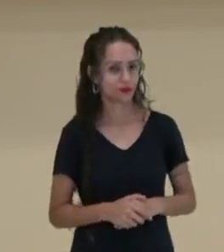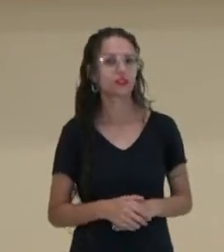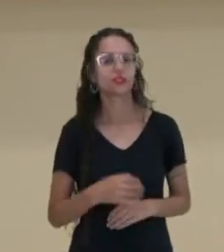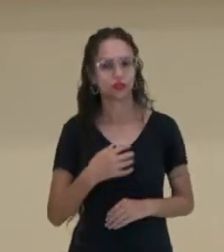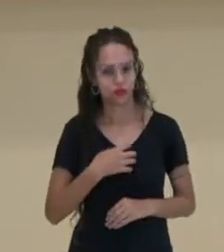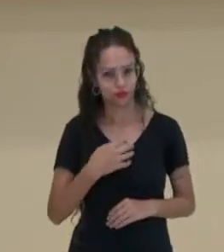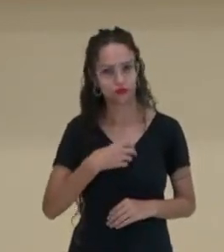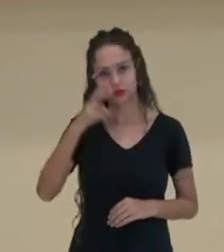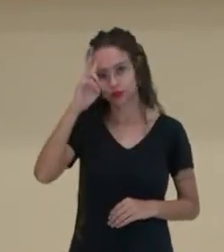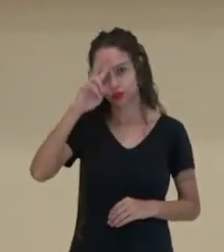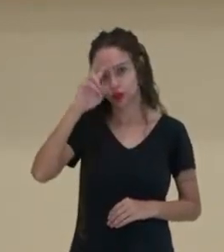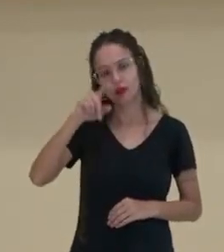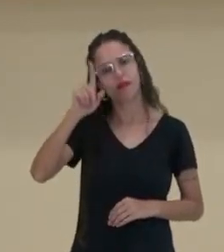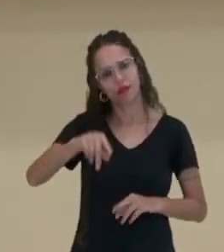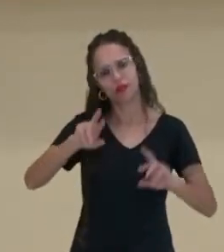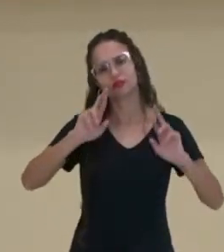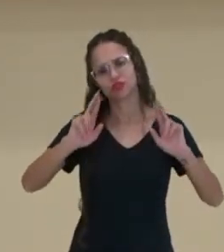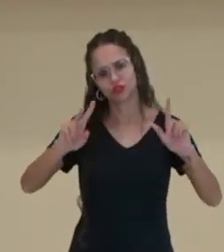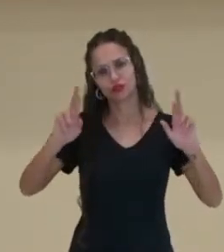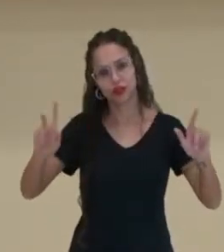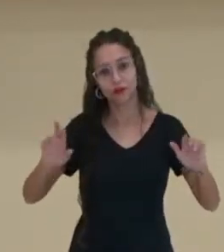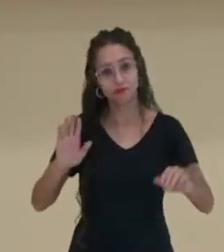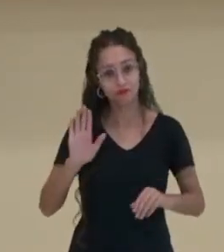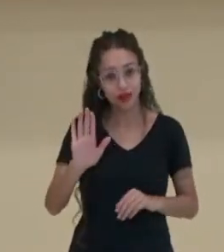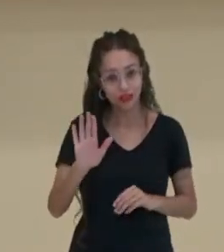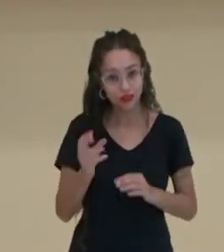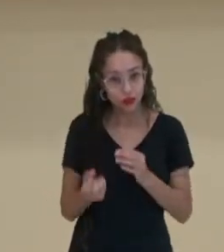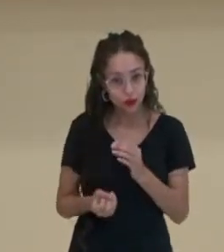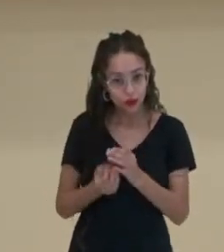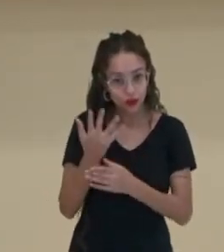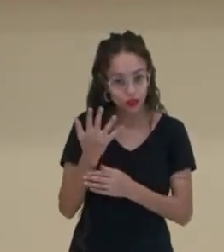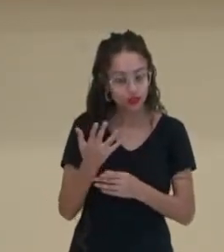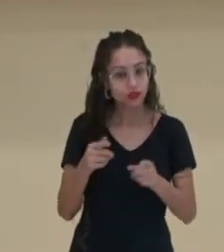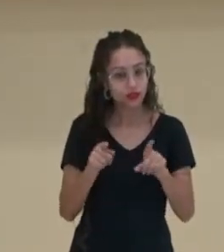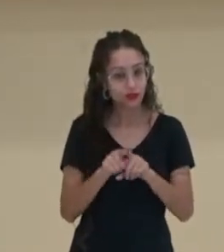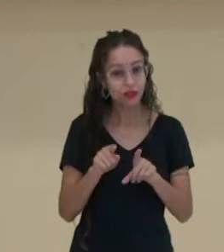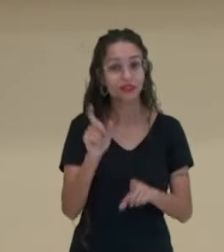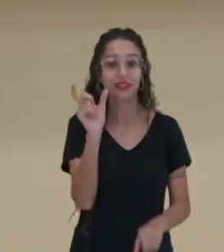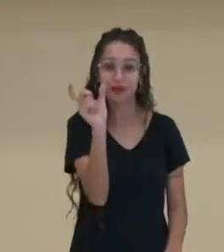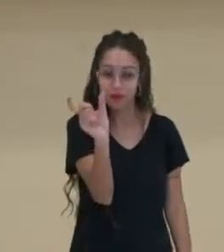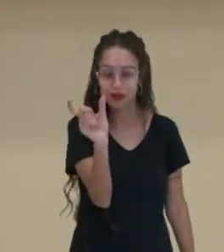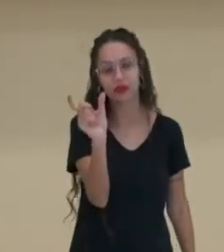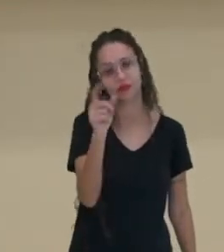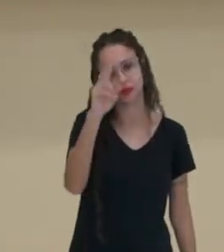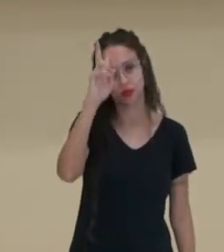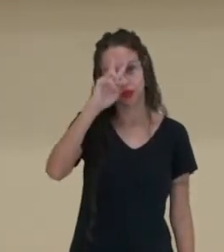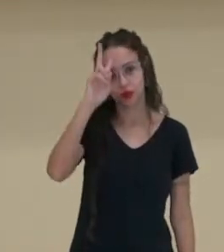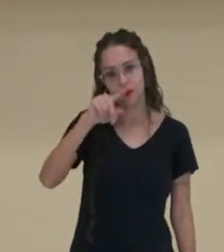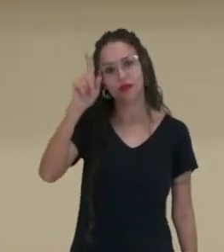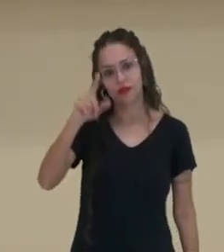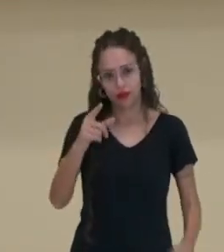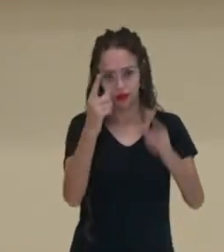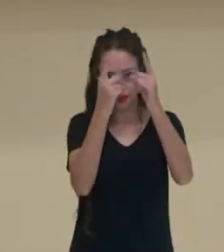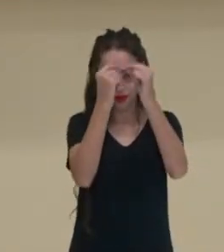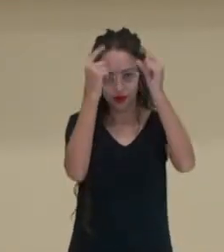de história são muito diferentes, mas a origem, inclusive da própria palavra história, é da Grécia